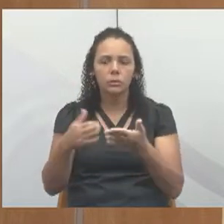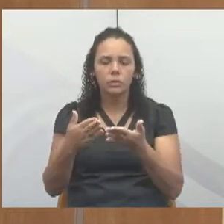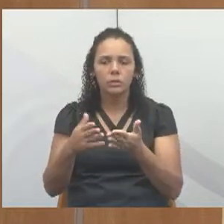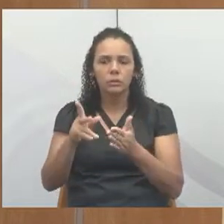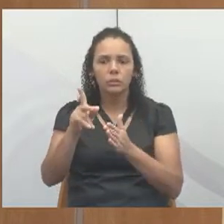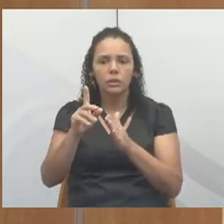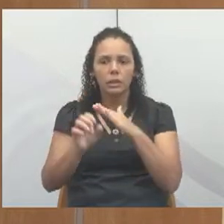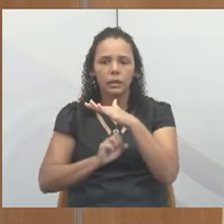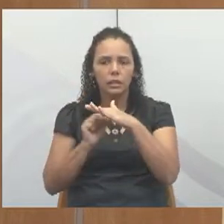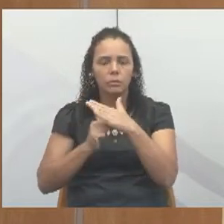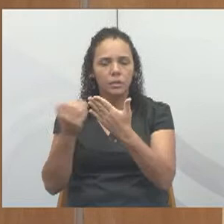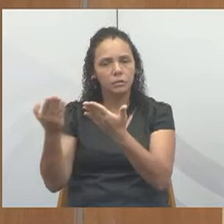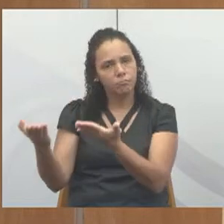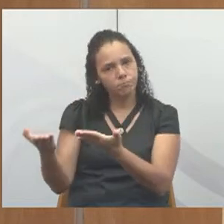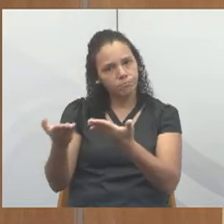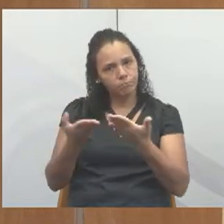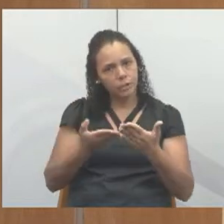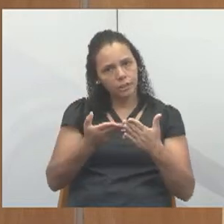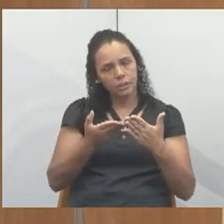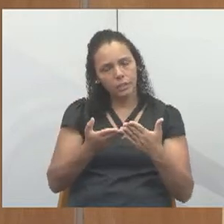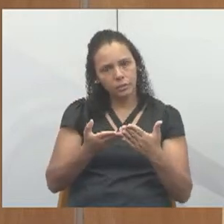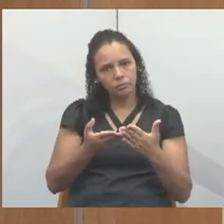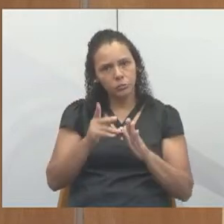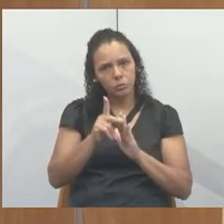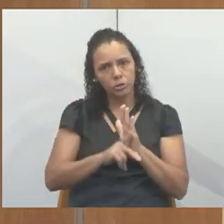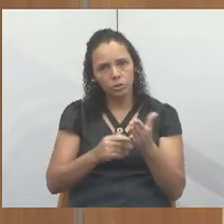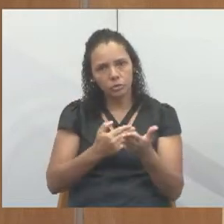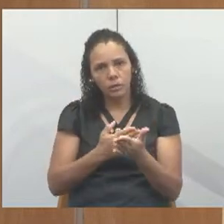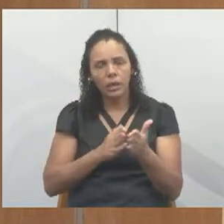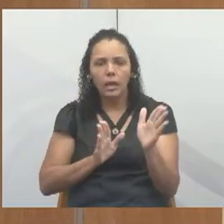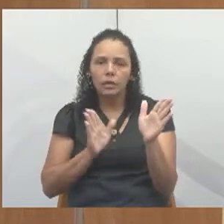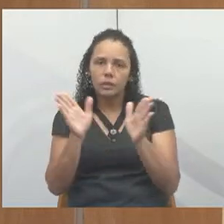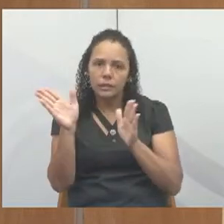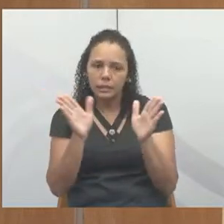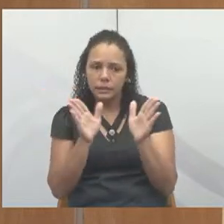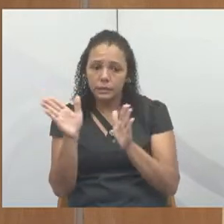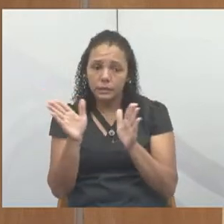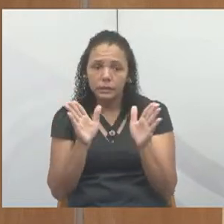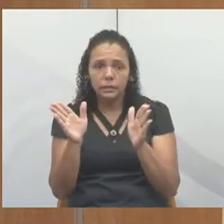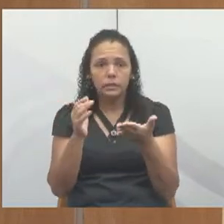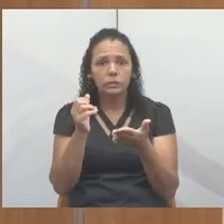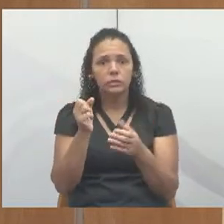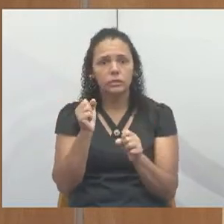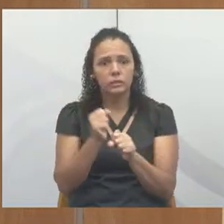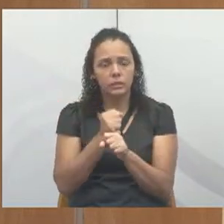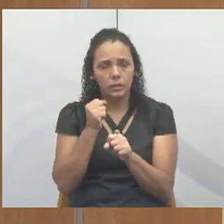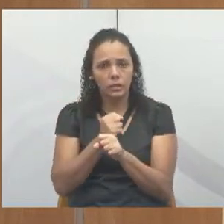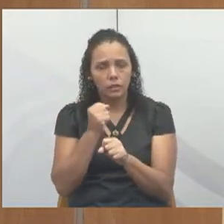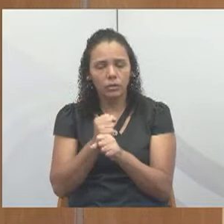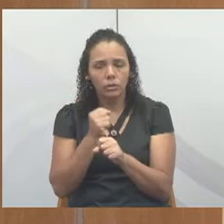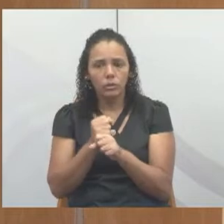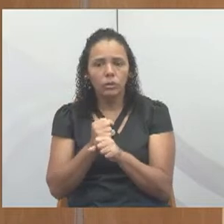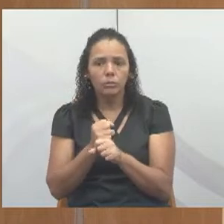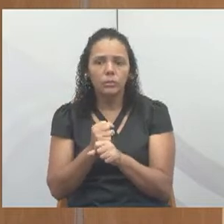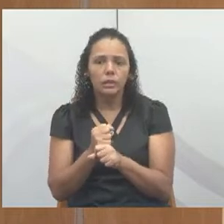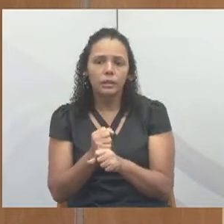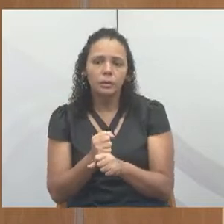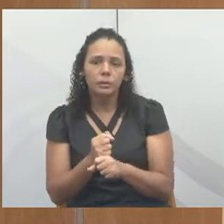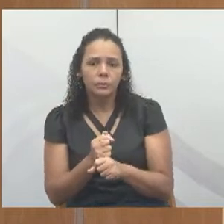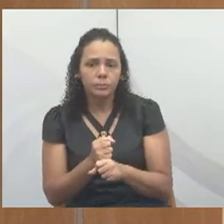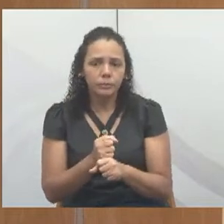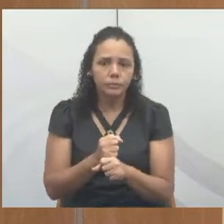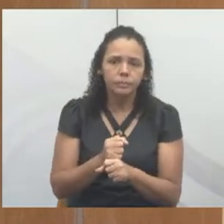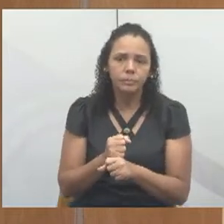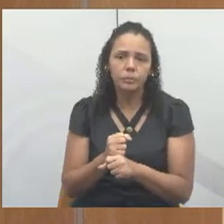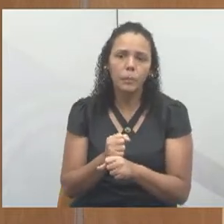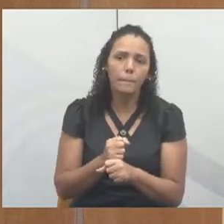esse projeto executivo, a gente licita a obra, então passa para a licitação da obra da revitalização da Padre